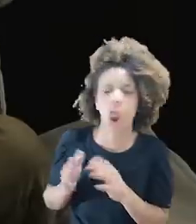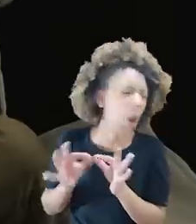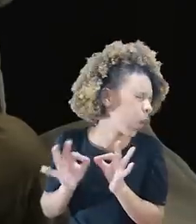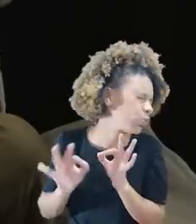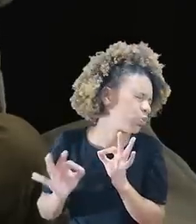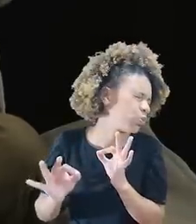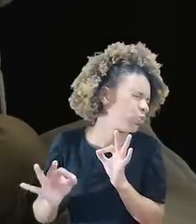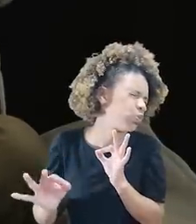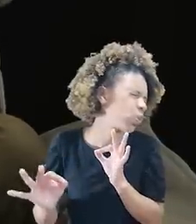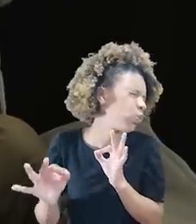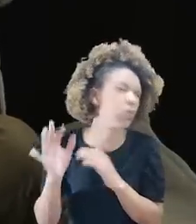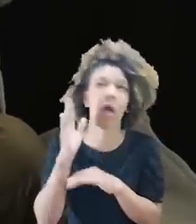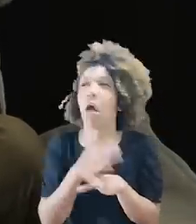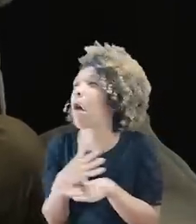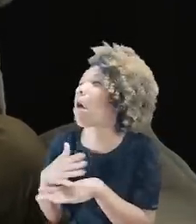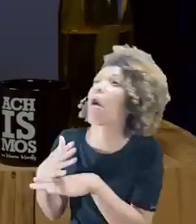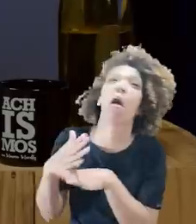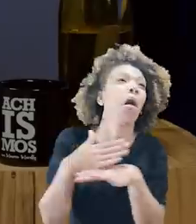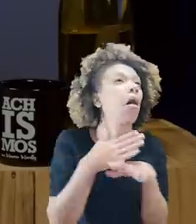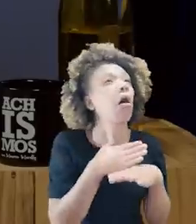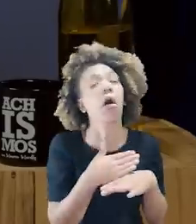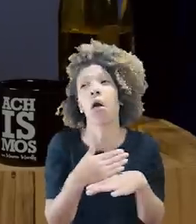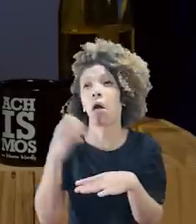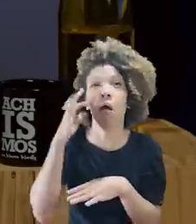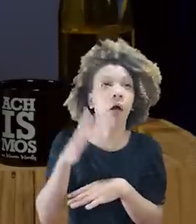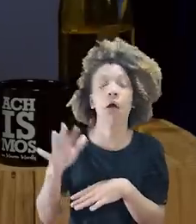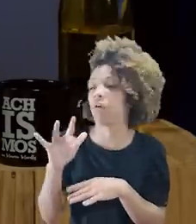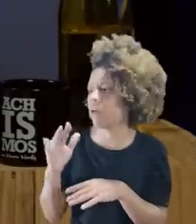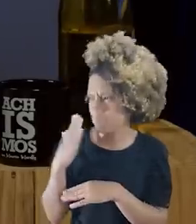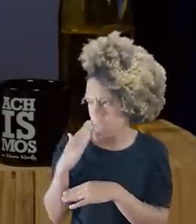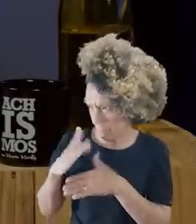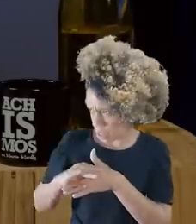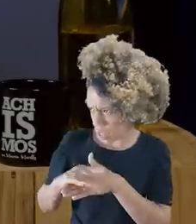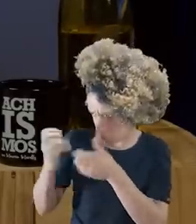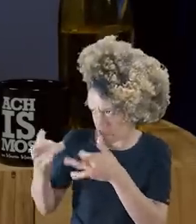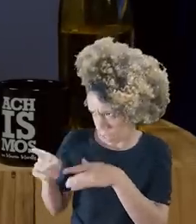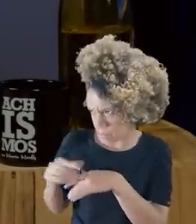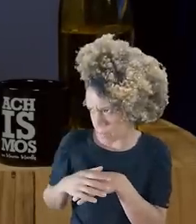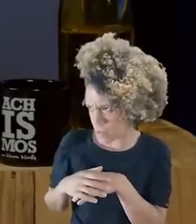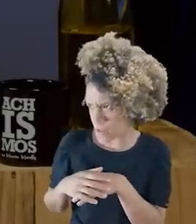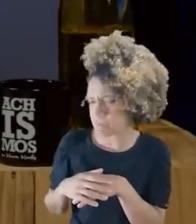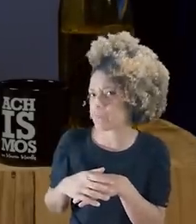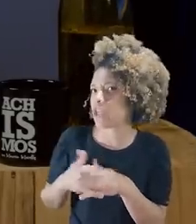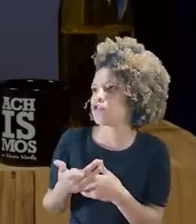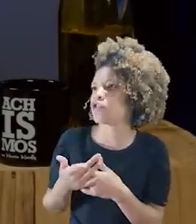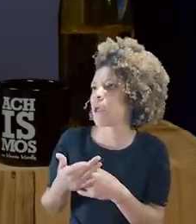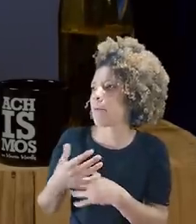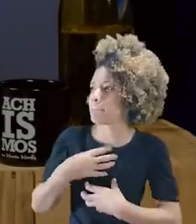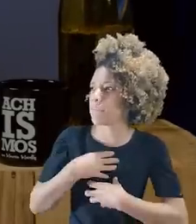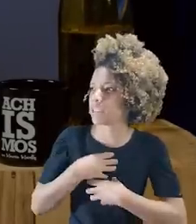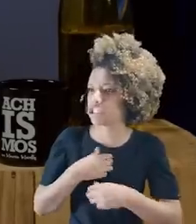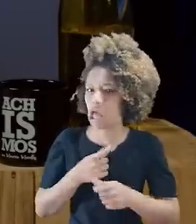perseguição Pânico Pânico e também aquela questão de que e eu não confiava em ninguém né naquela quando você tá